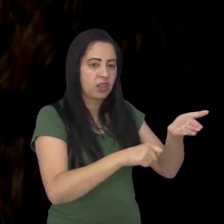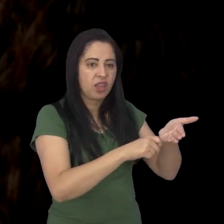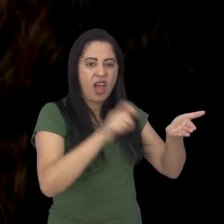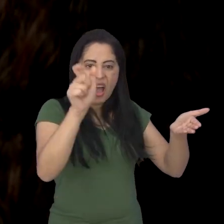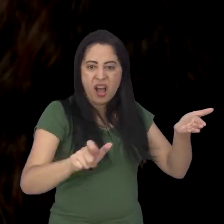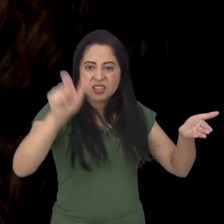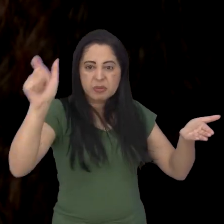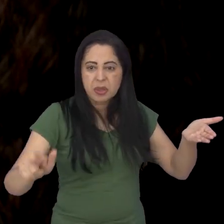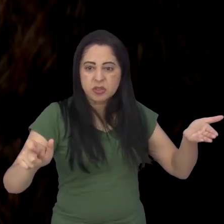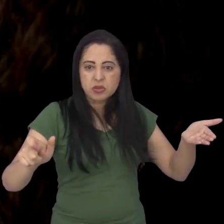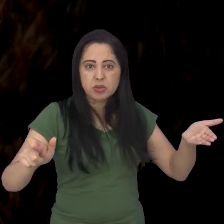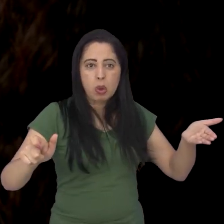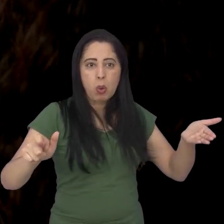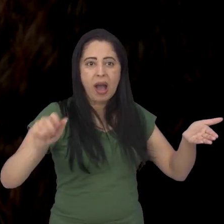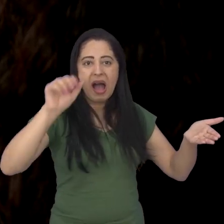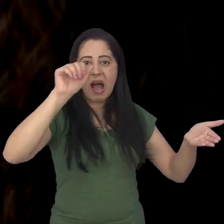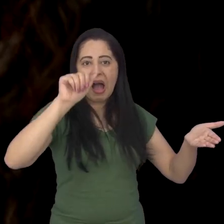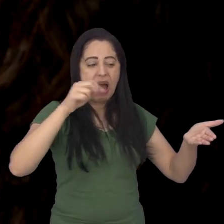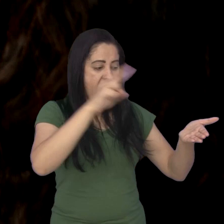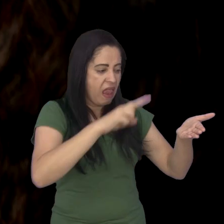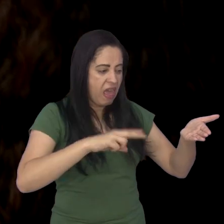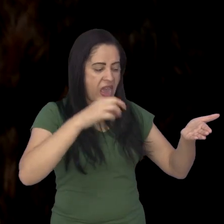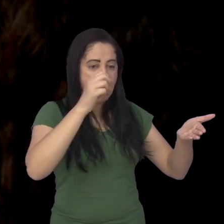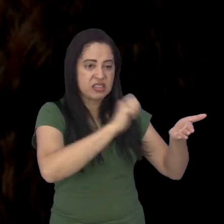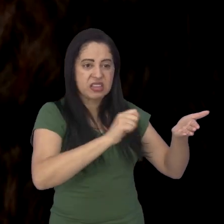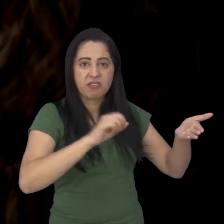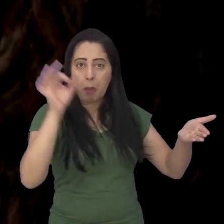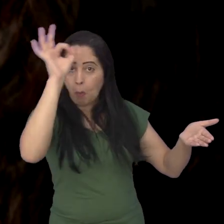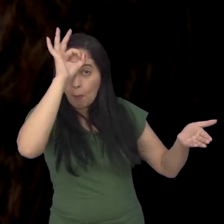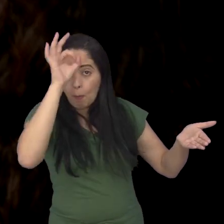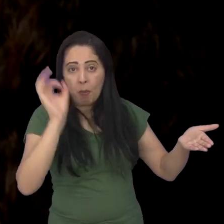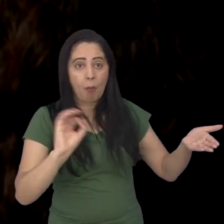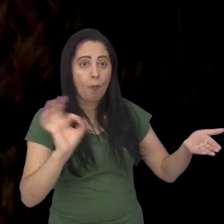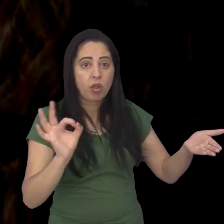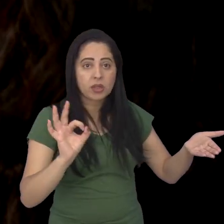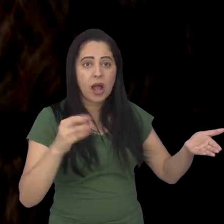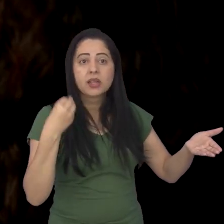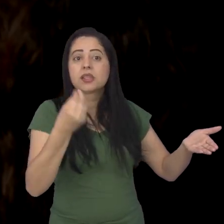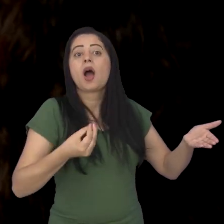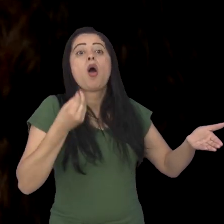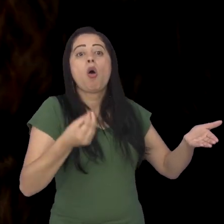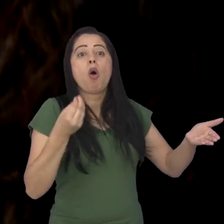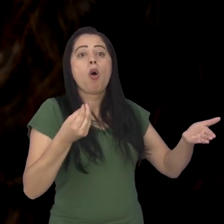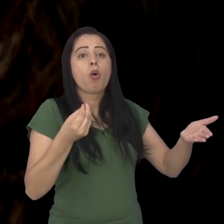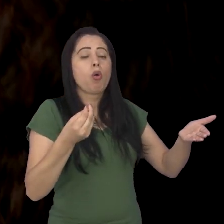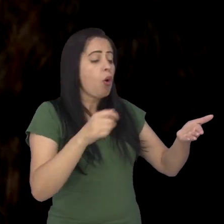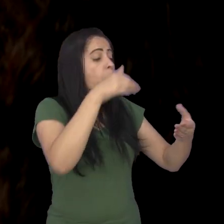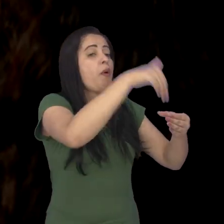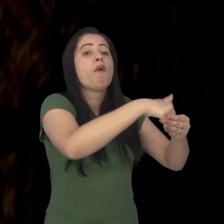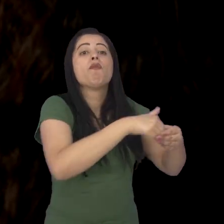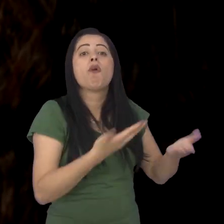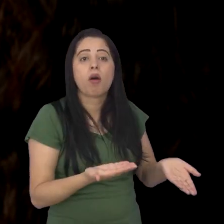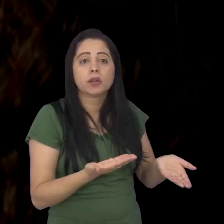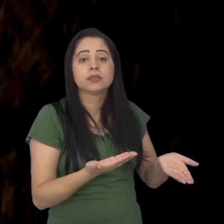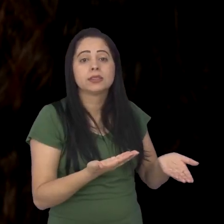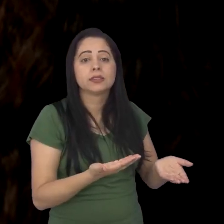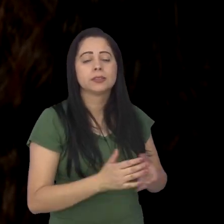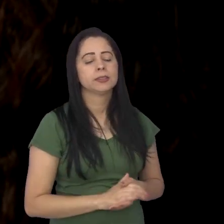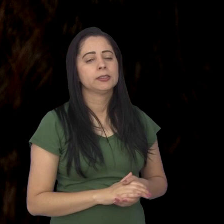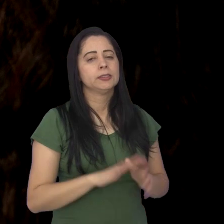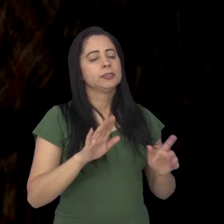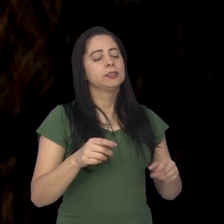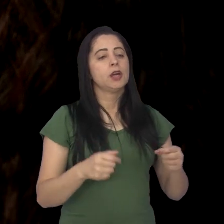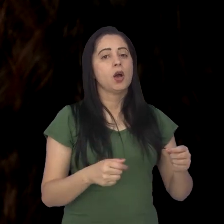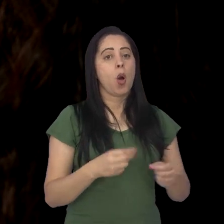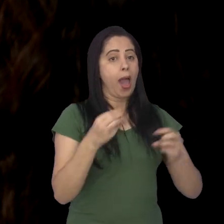era escrito. Para o analfabeto isso era impossível. Então eles criaram um mecanismo, né, que o ministro Carlos Veloso pediu